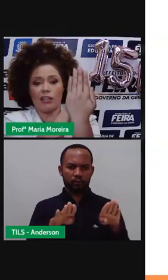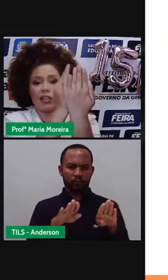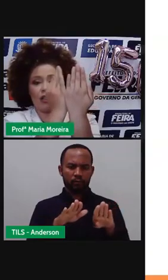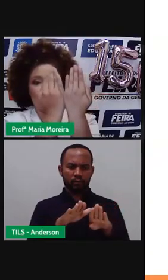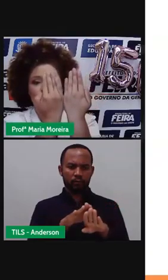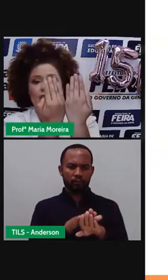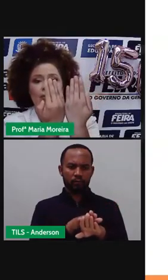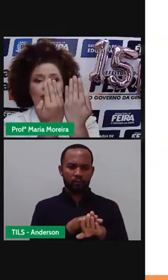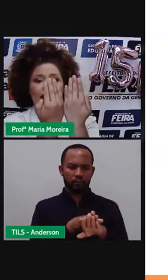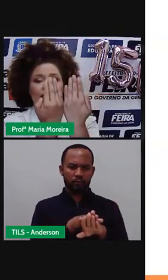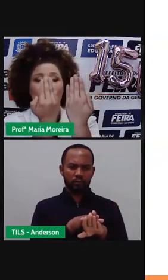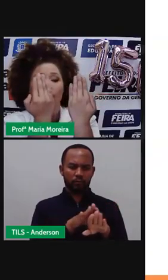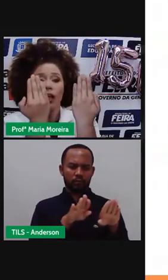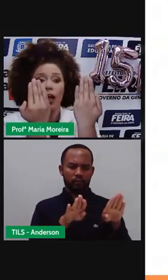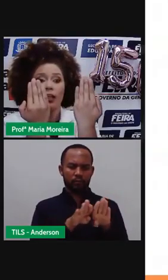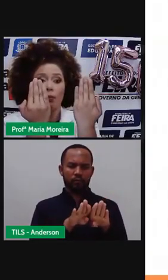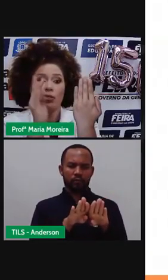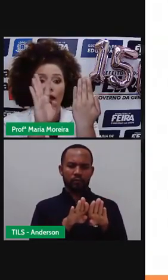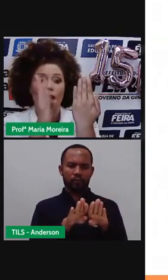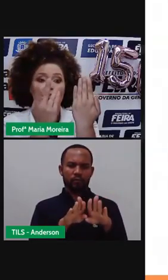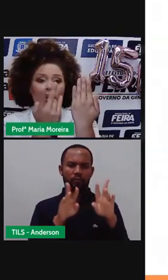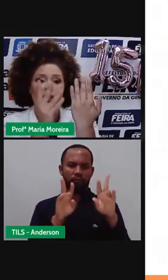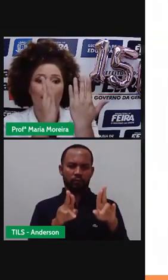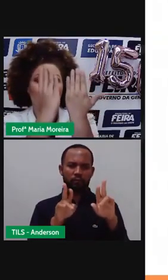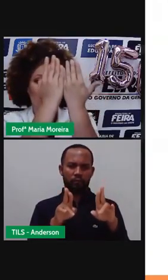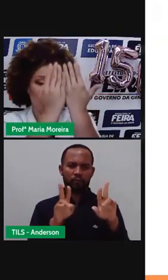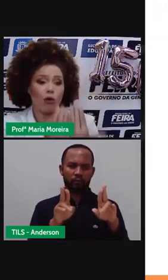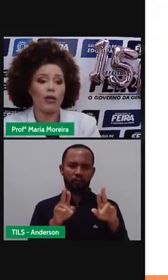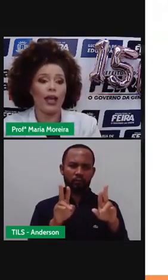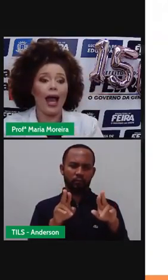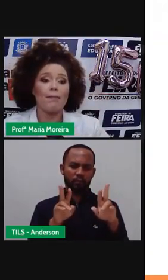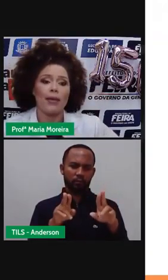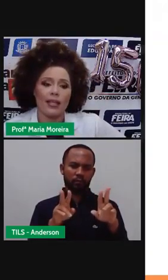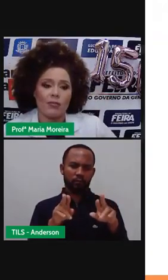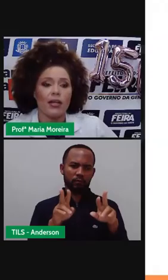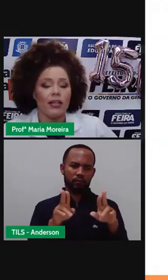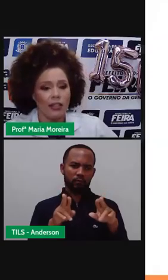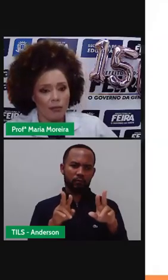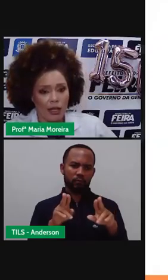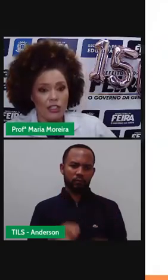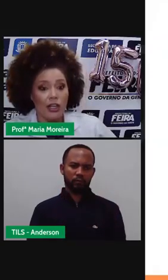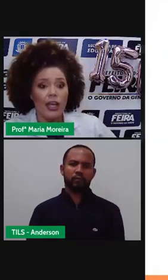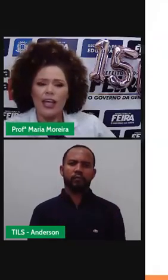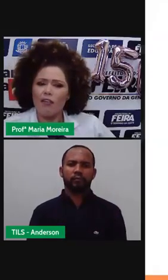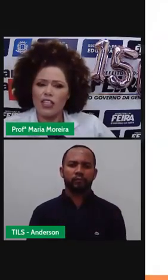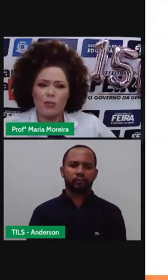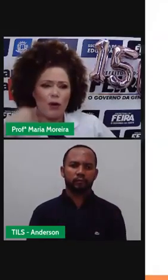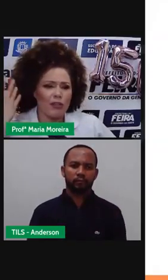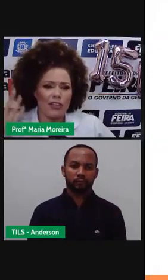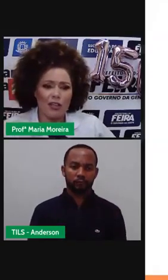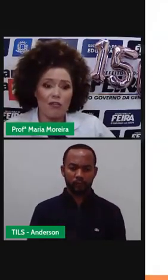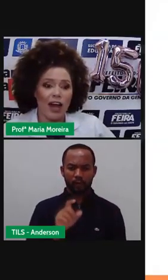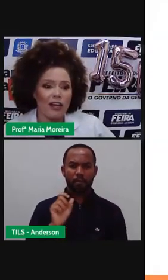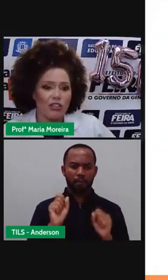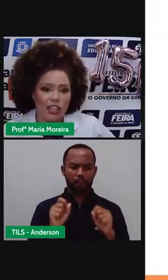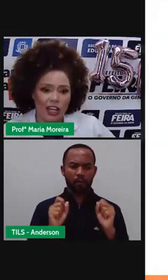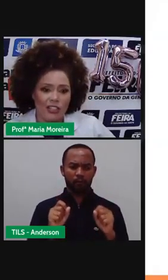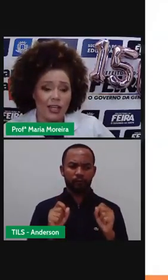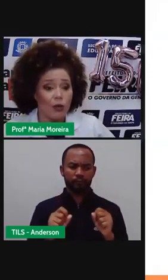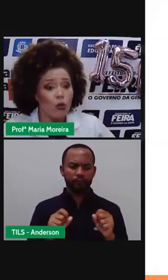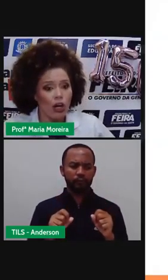imagem que estava aqui, trouxe para o lado, e aí depois ela inverteu e ficou o quê? A mesma imagem. E aí vocês podem fazer